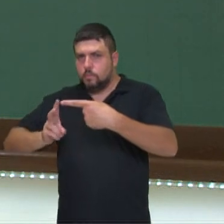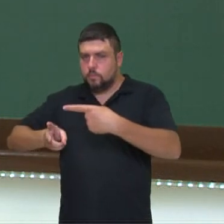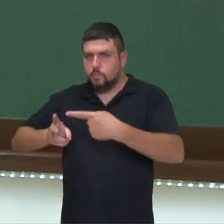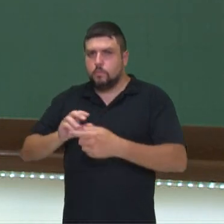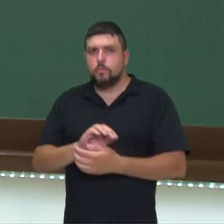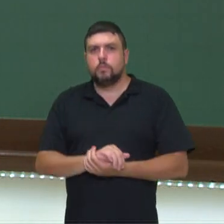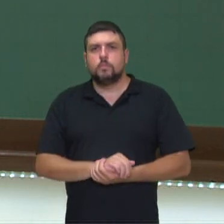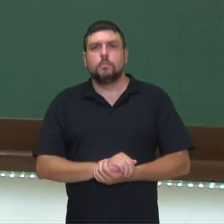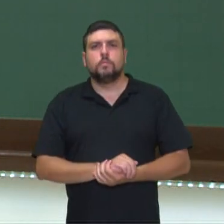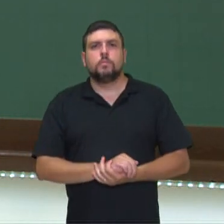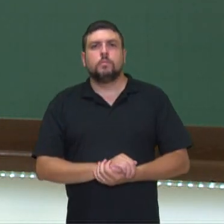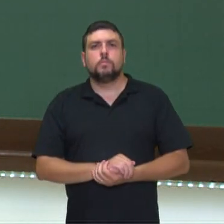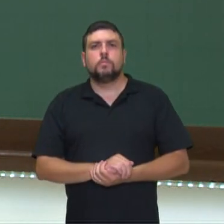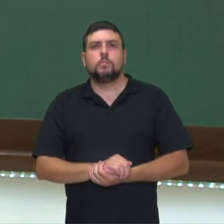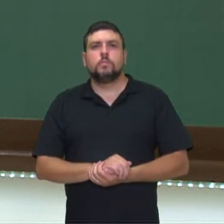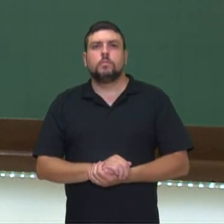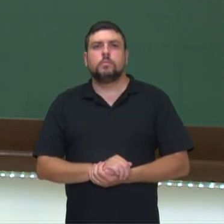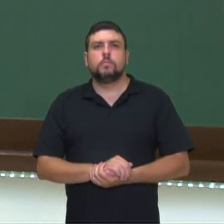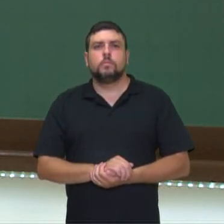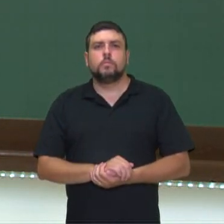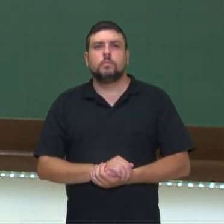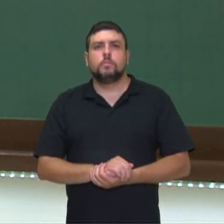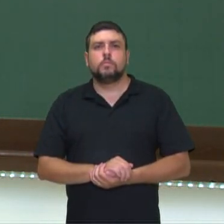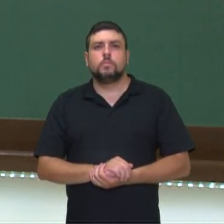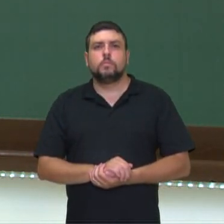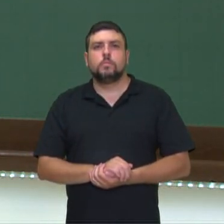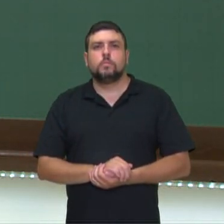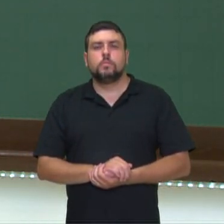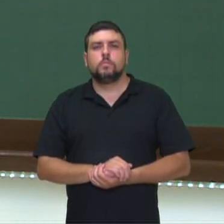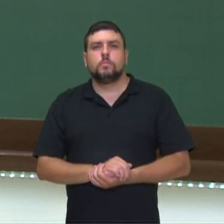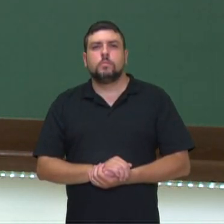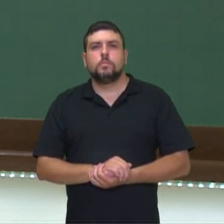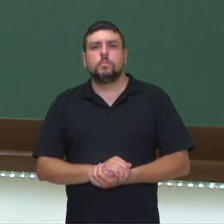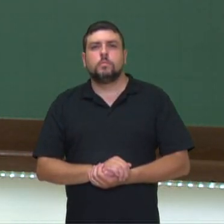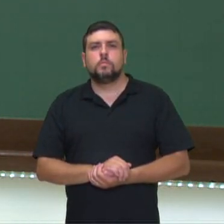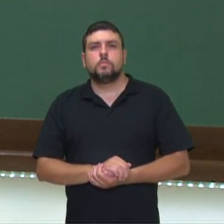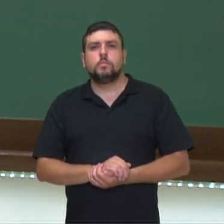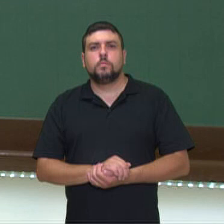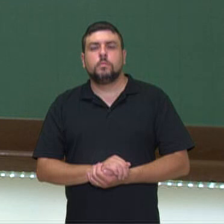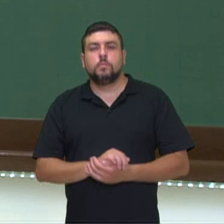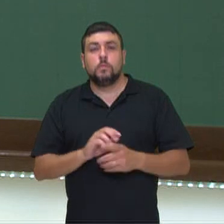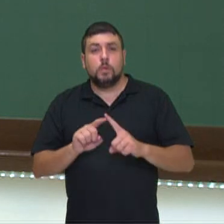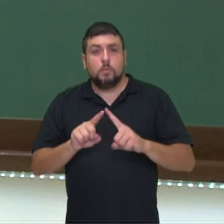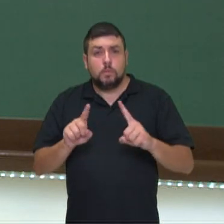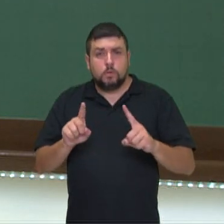olha lá, 13 20avos. Só que não terminou aqui.